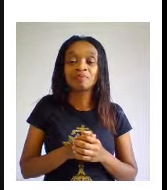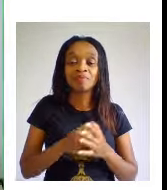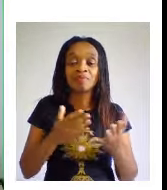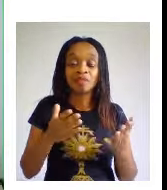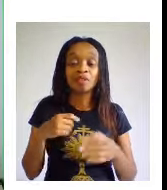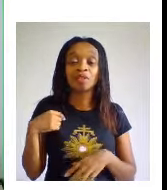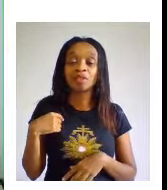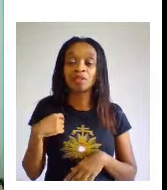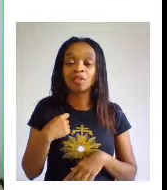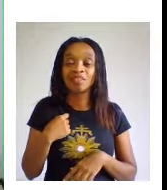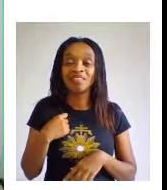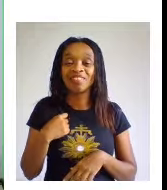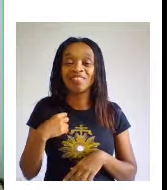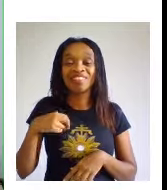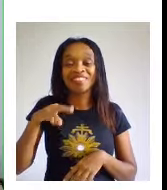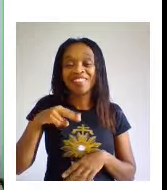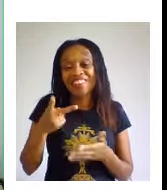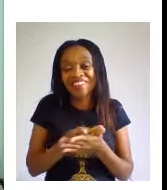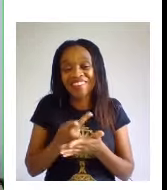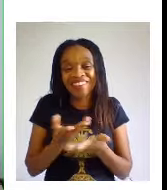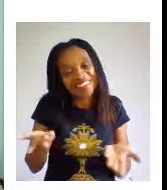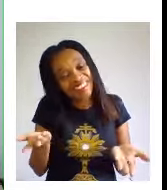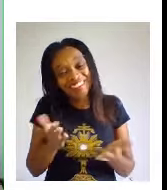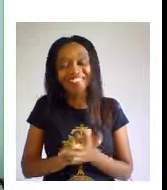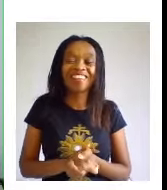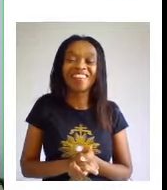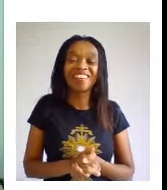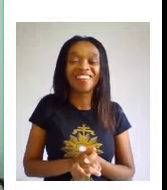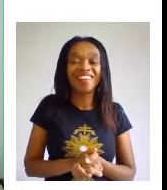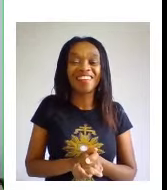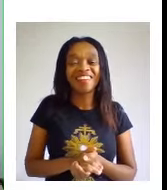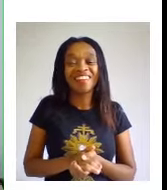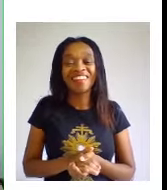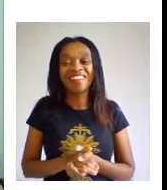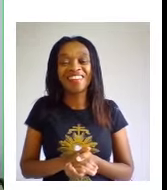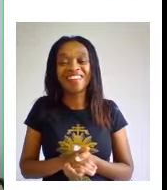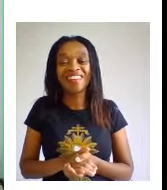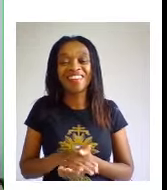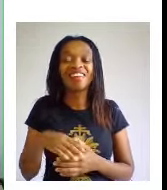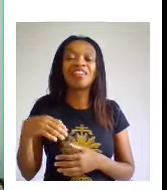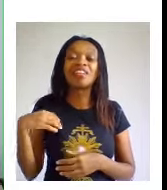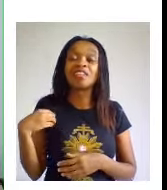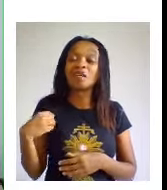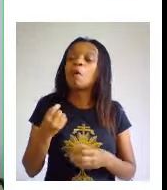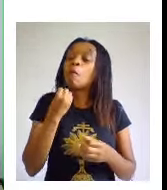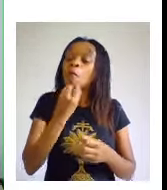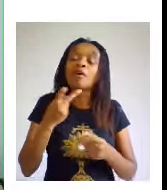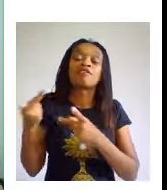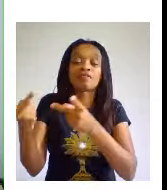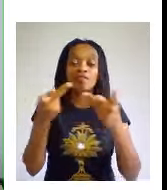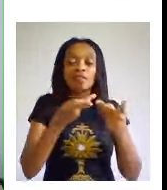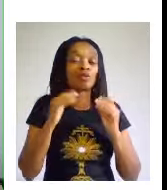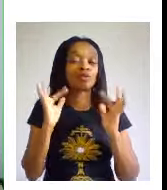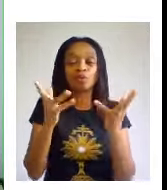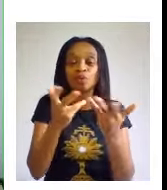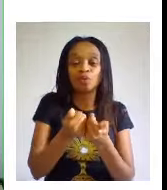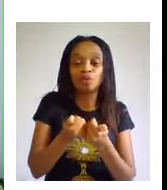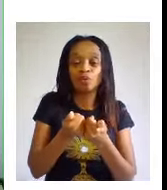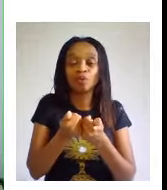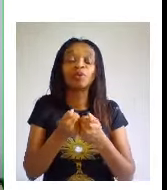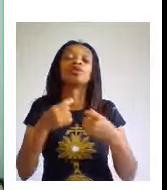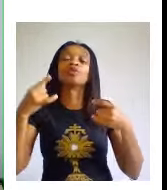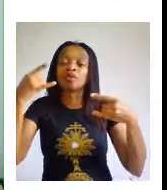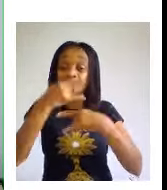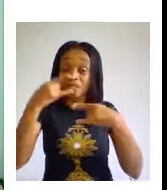Verdade, sempre. Nossa, eu nunca erro nisso, mas deu uma bobeira. Então, sejam todos muito bem-vindos, bem-vindas a esse evento